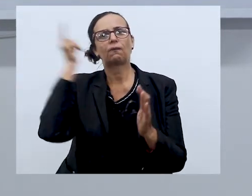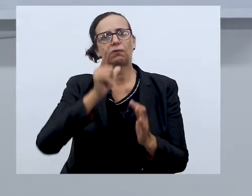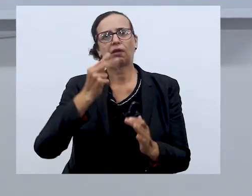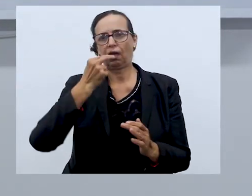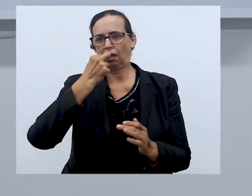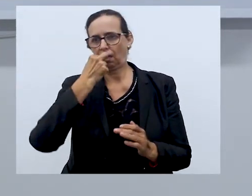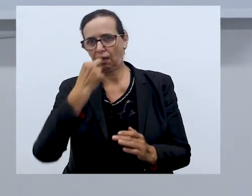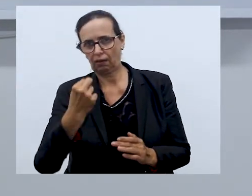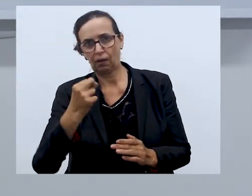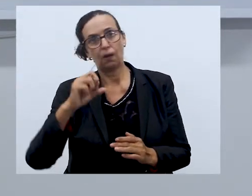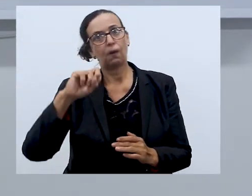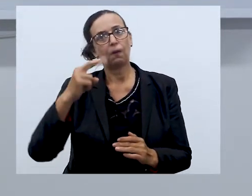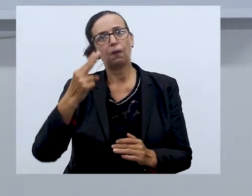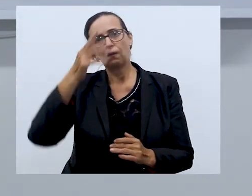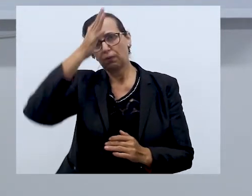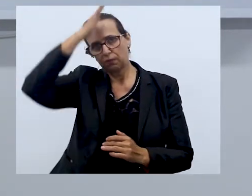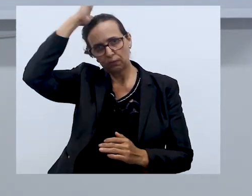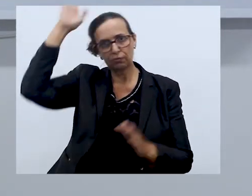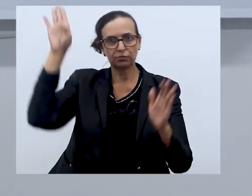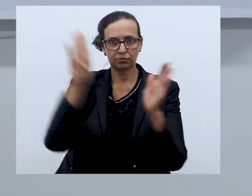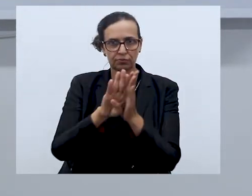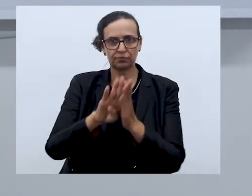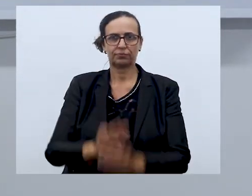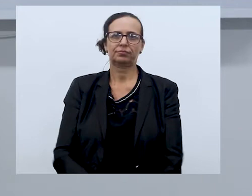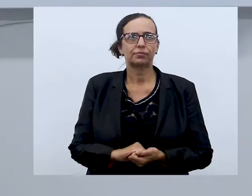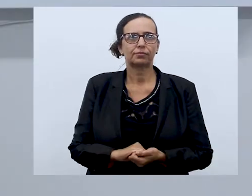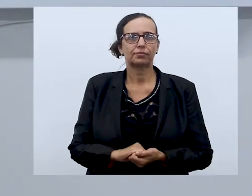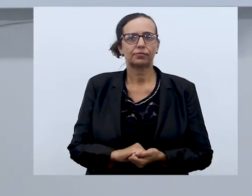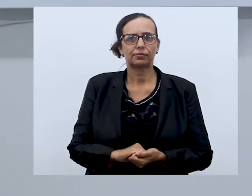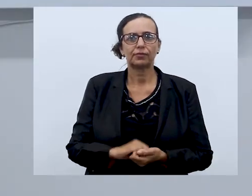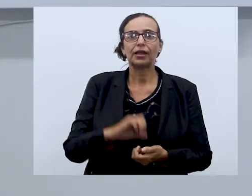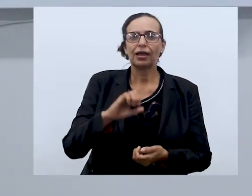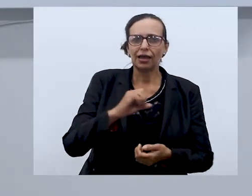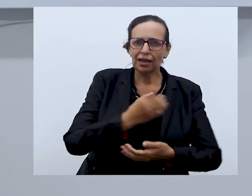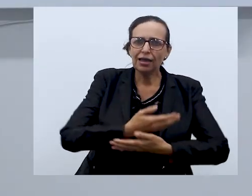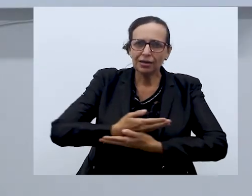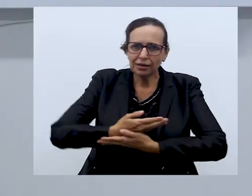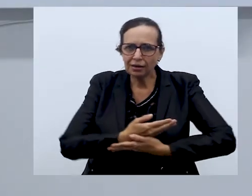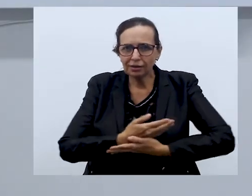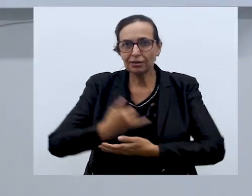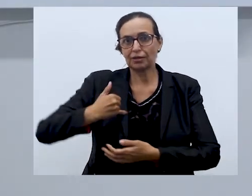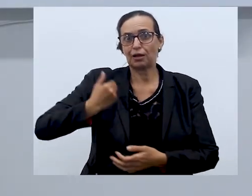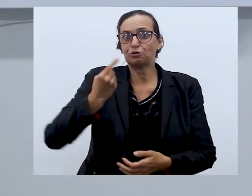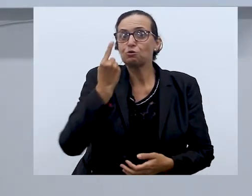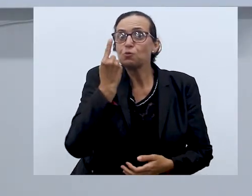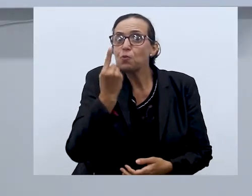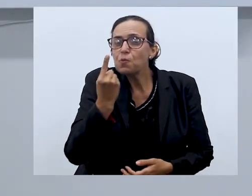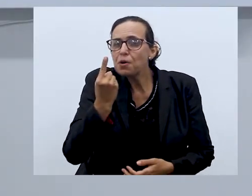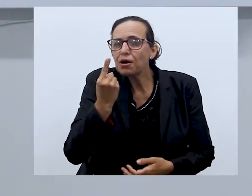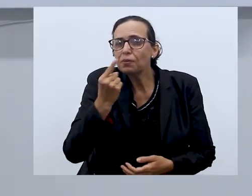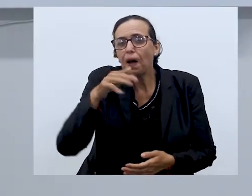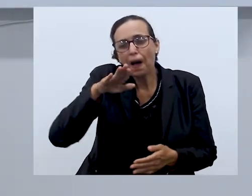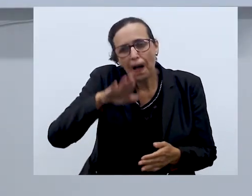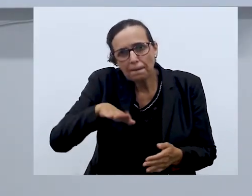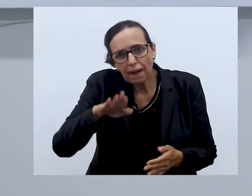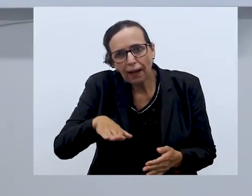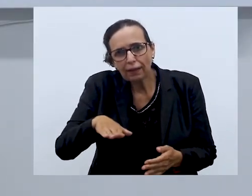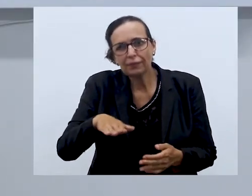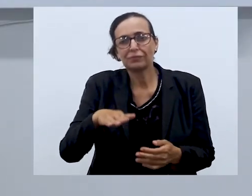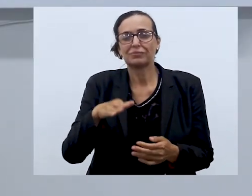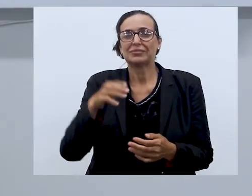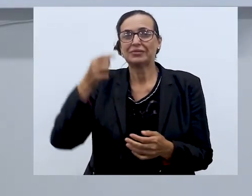ser removido ou a equipe de socorro chegar ao local. Em bebês menores de 1 ano que estão conscientes, coloque o